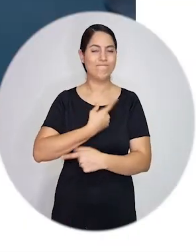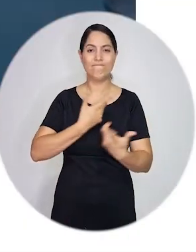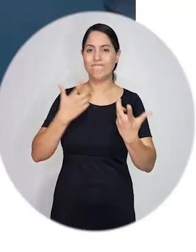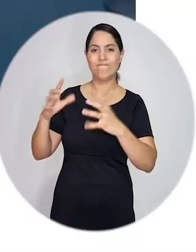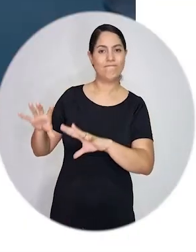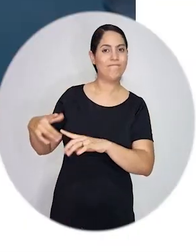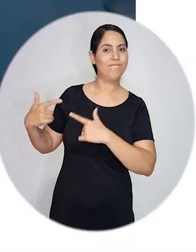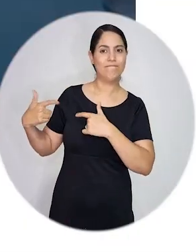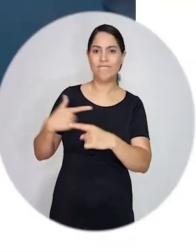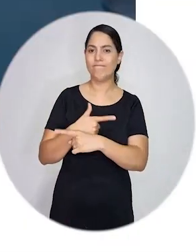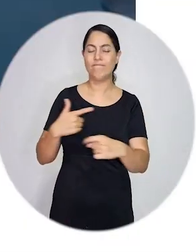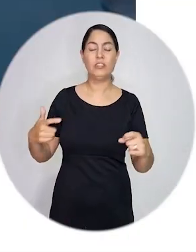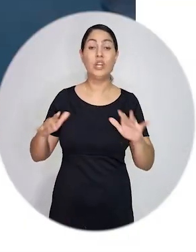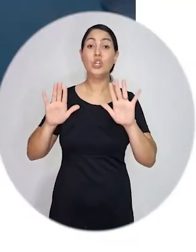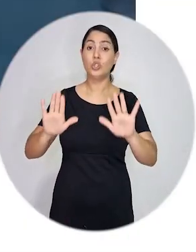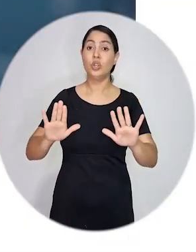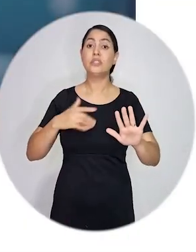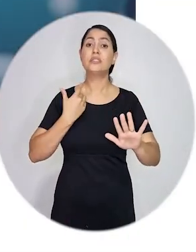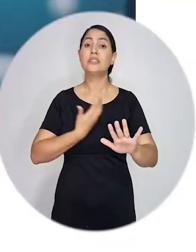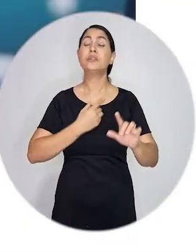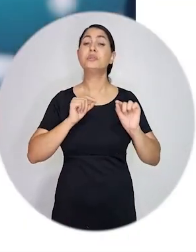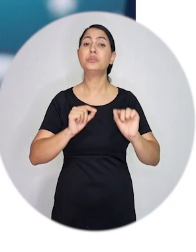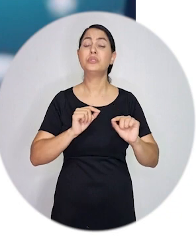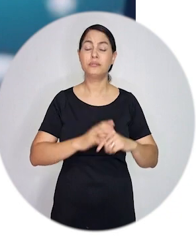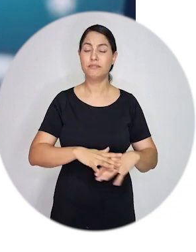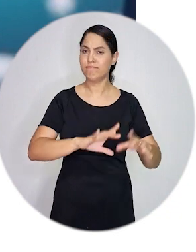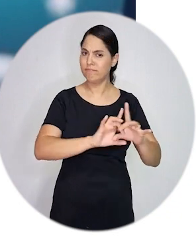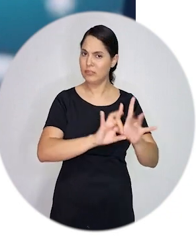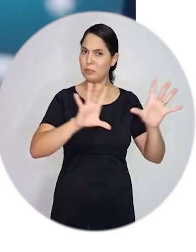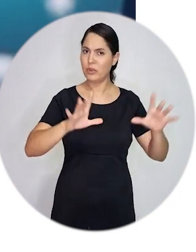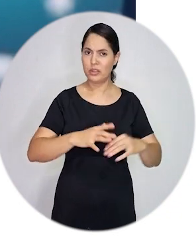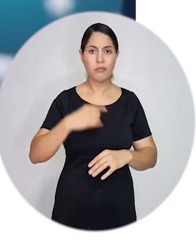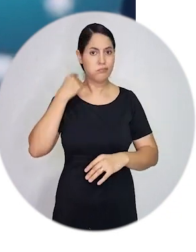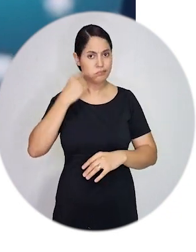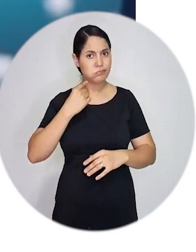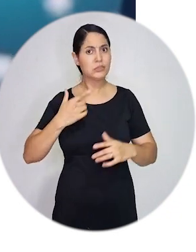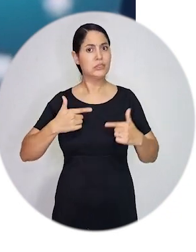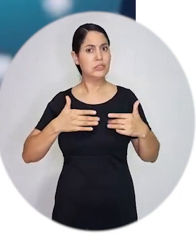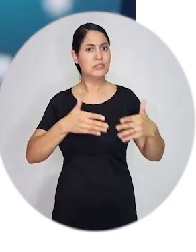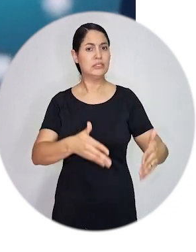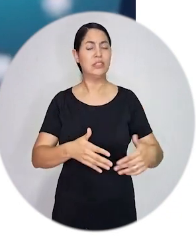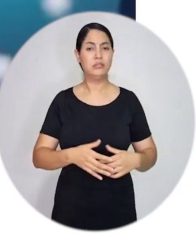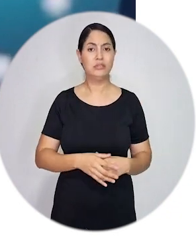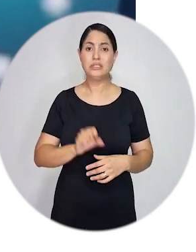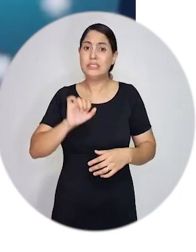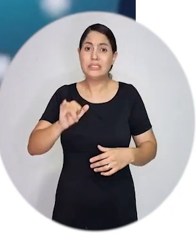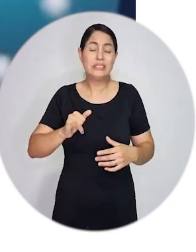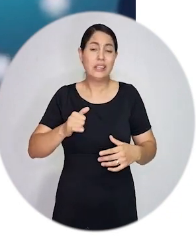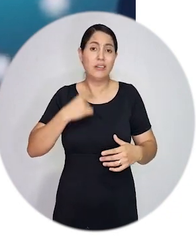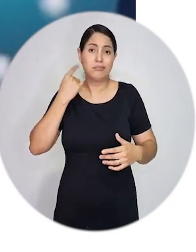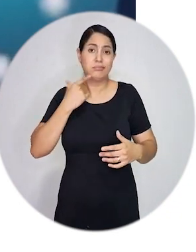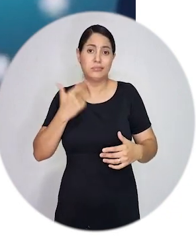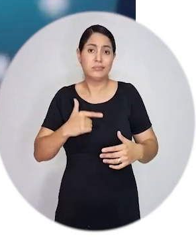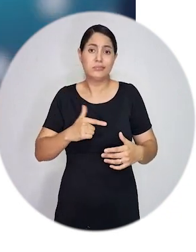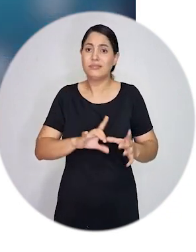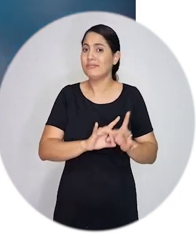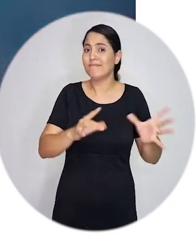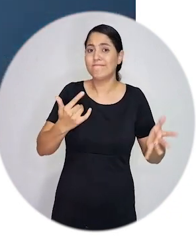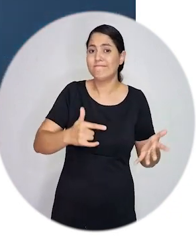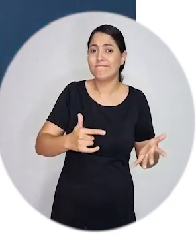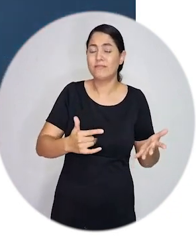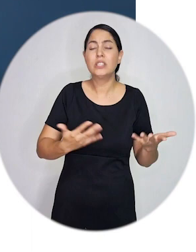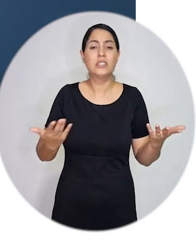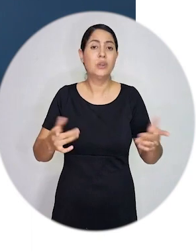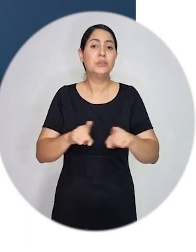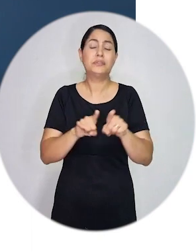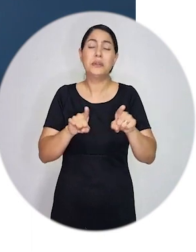daquilo que queremos construir. Não há democracia sem advocacia, não há advocacia sem democracia, como também não há Estado de